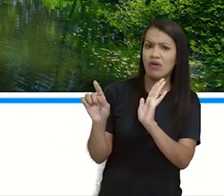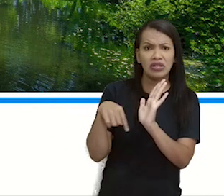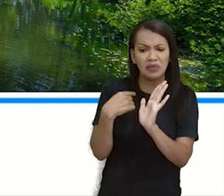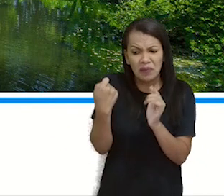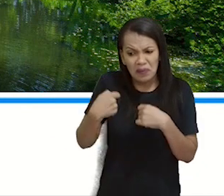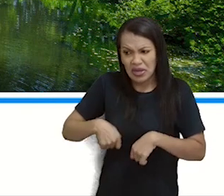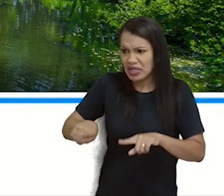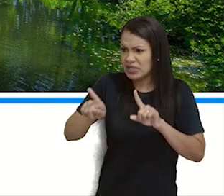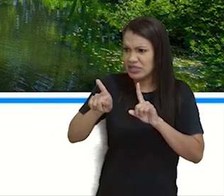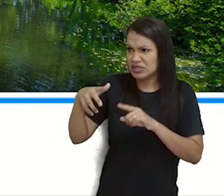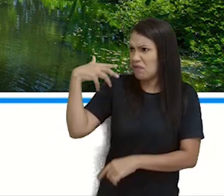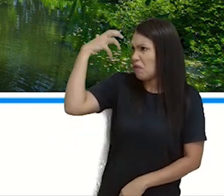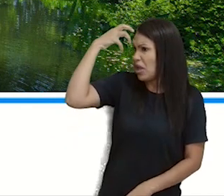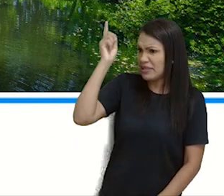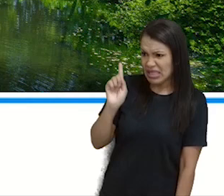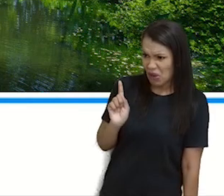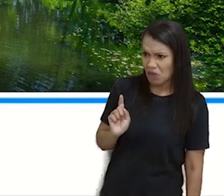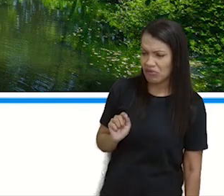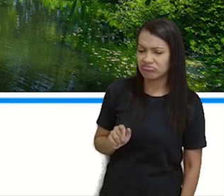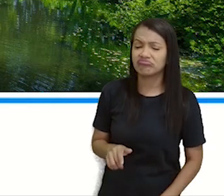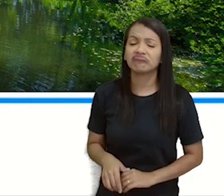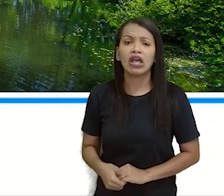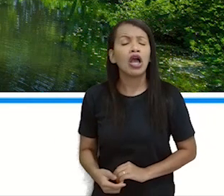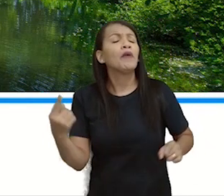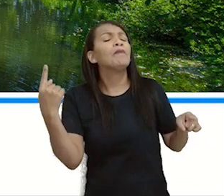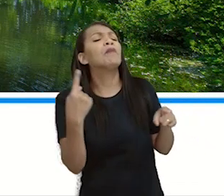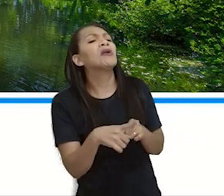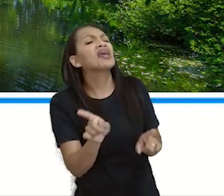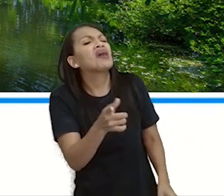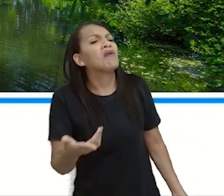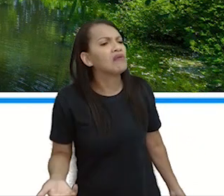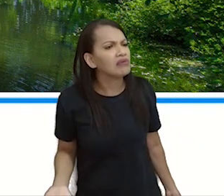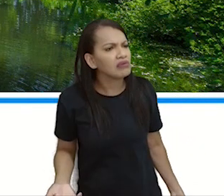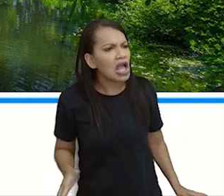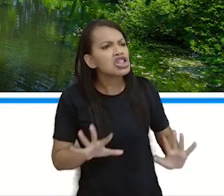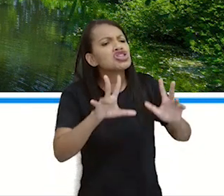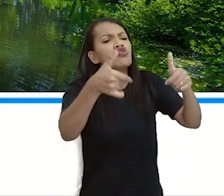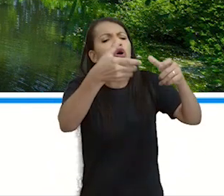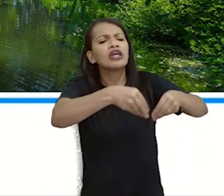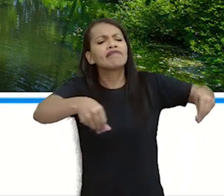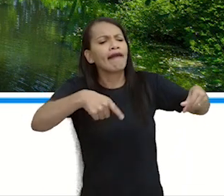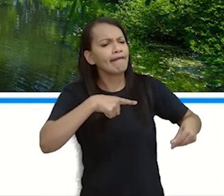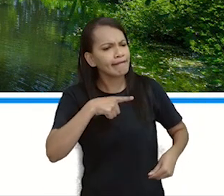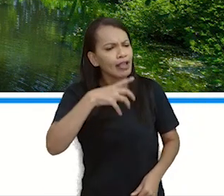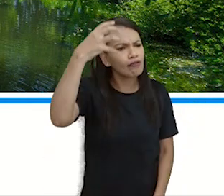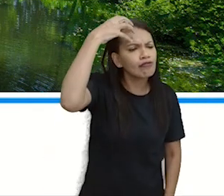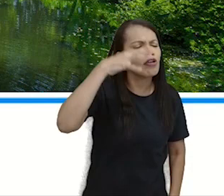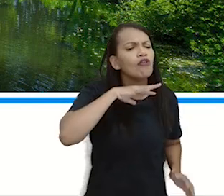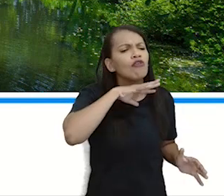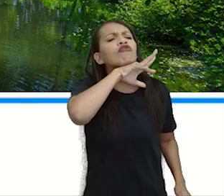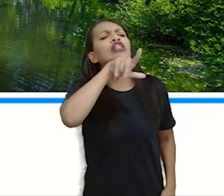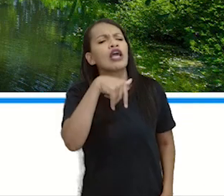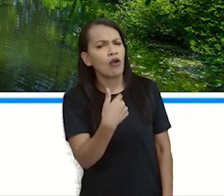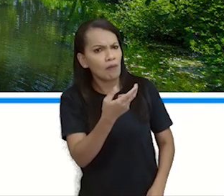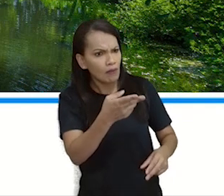não precisa de nenhum rei. Por que não? Toda terra tem um rei. O leão, por exemplo,